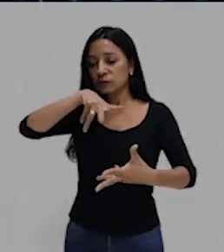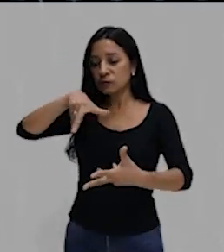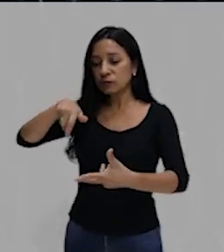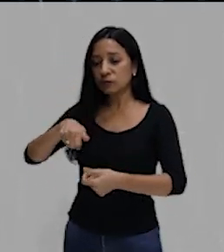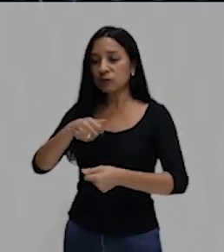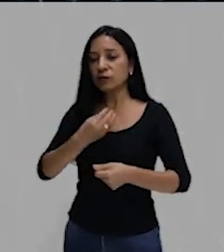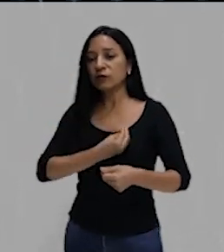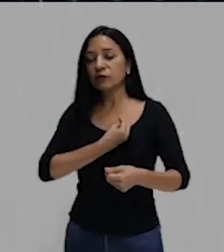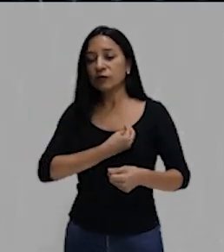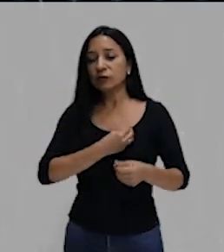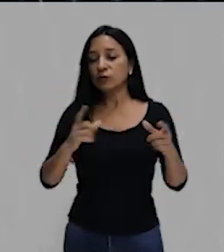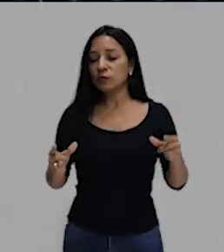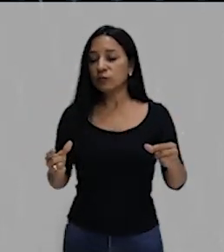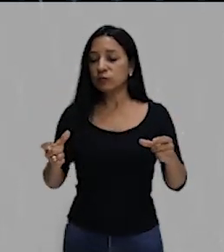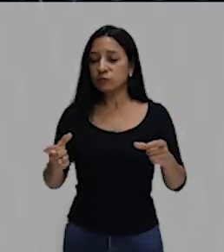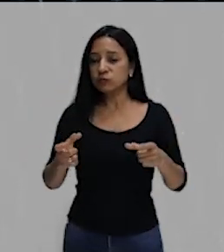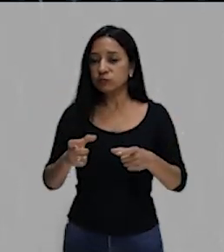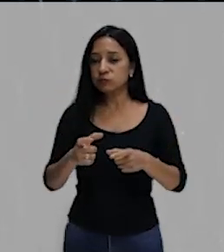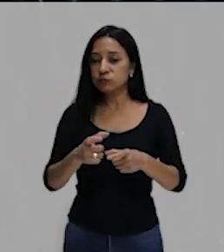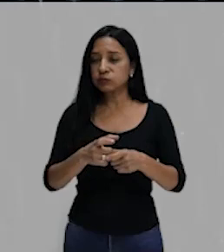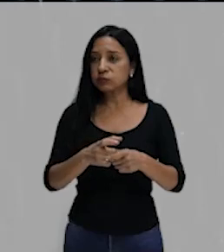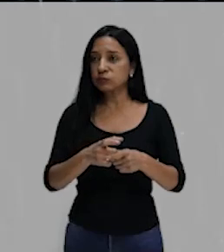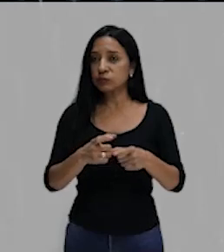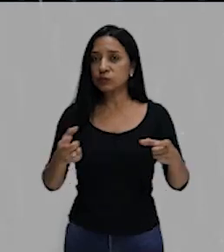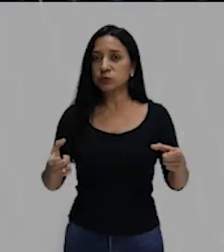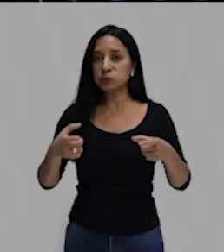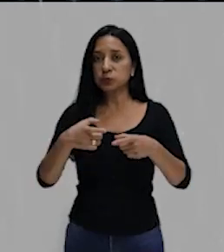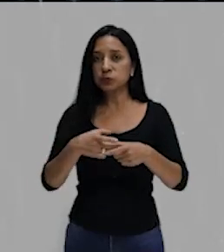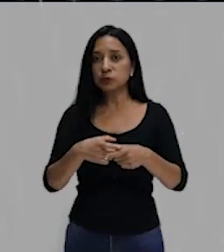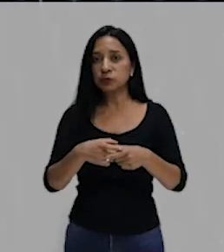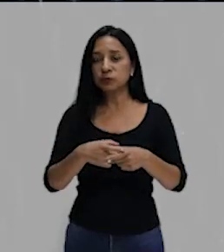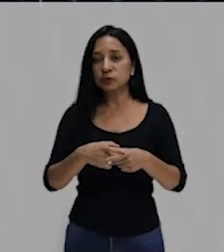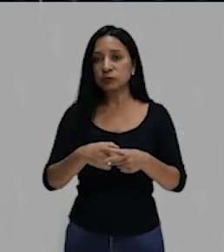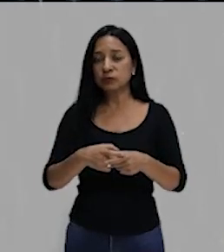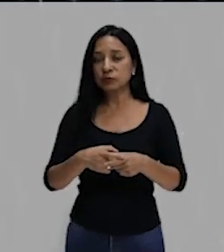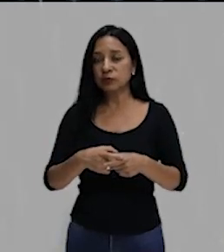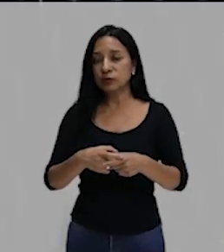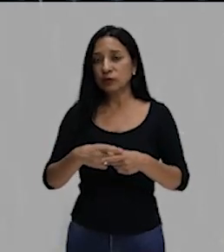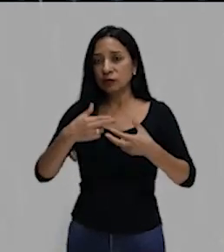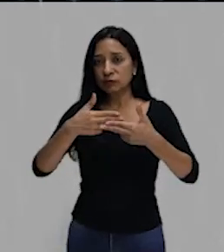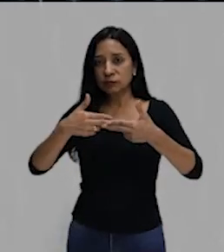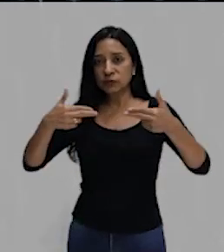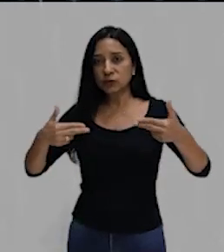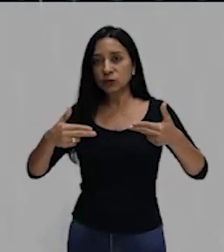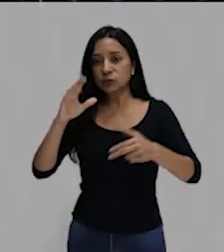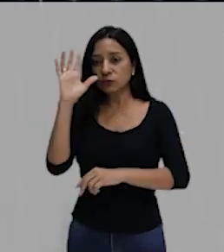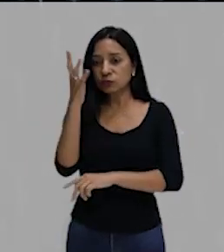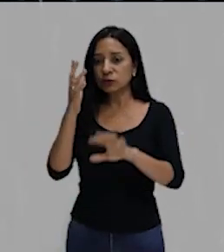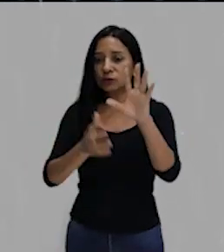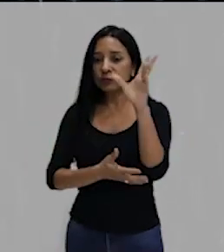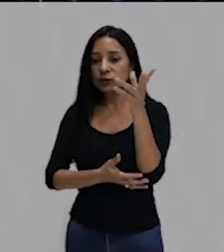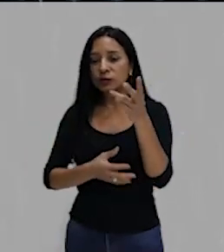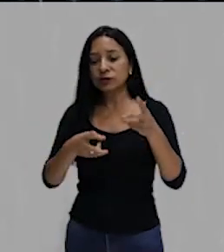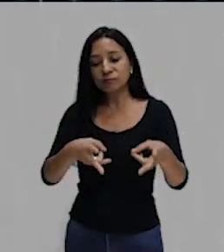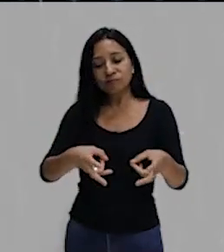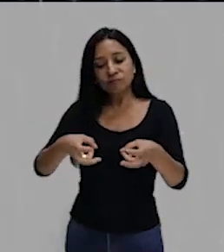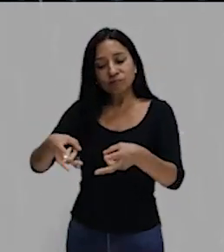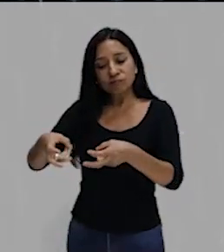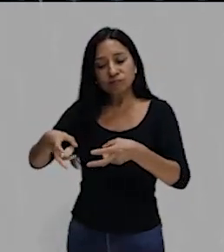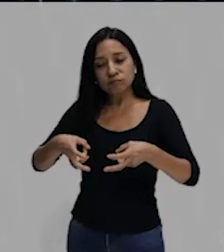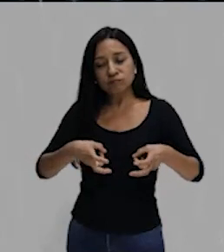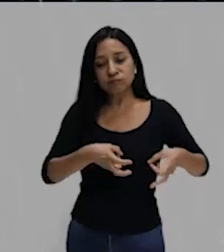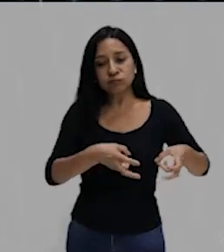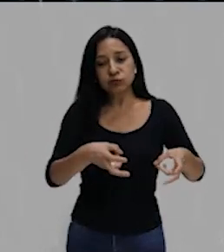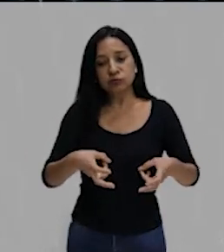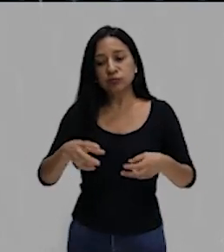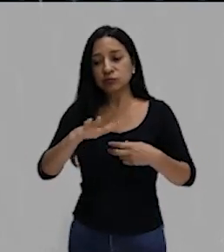tem diminuído muitos recursos da natureza. Tem explorado muitos recursos. Nós